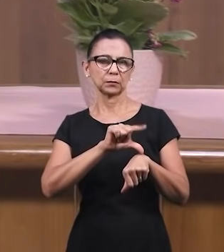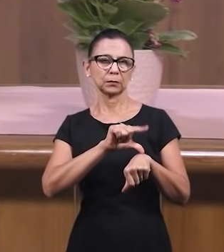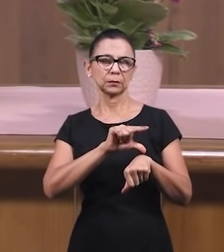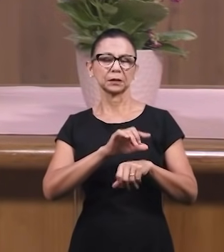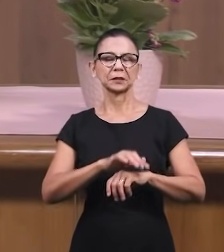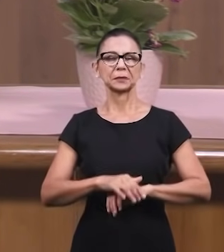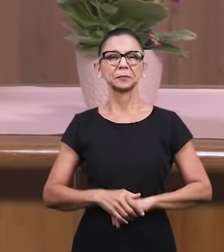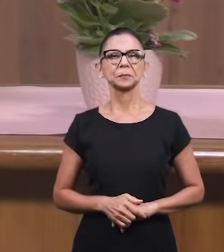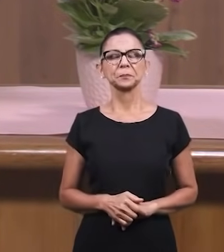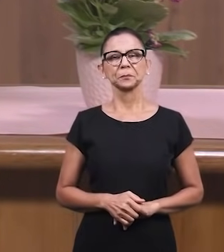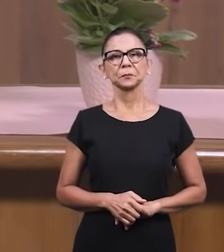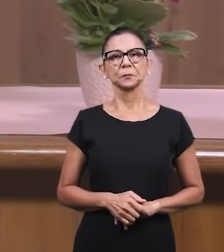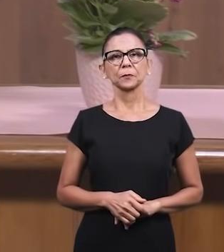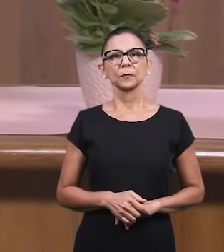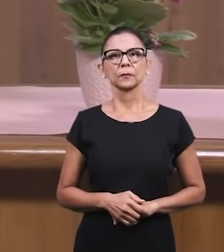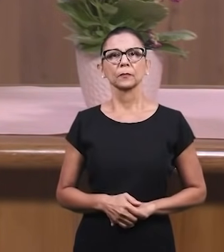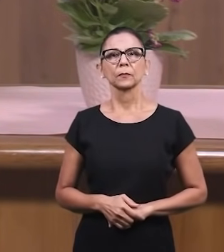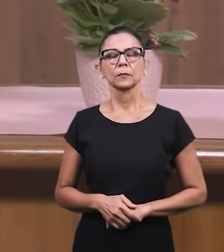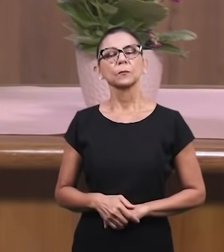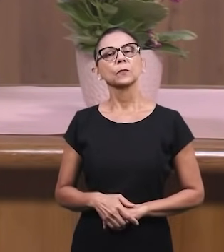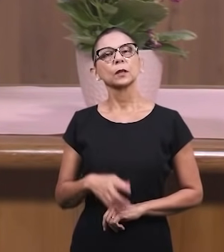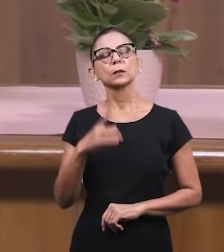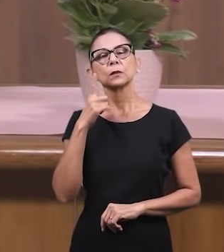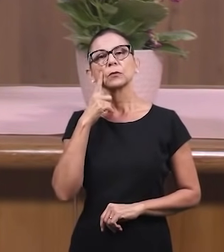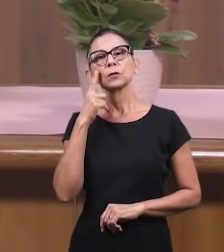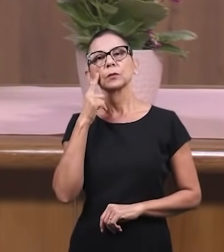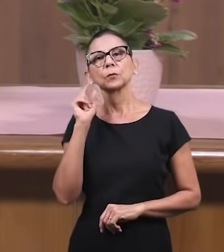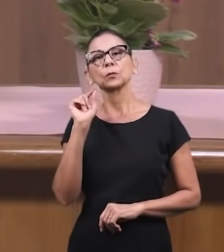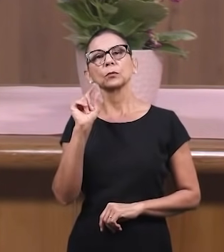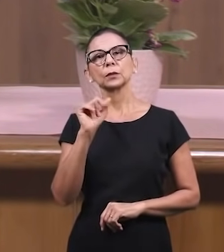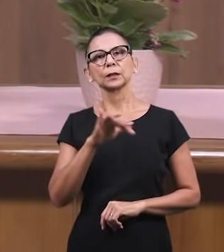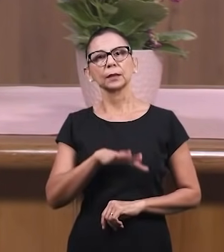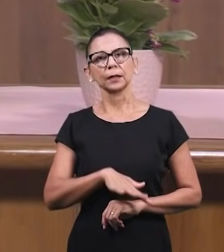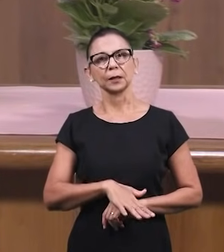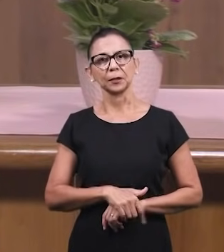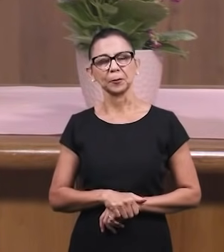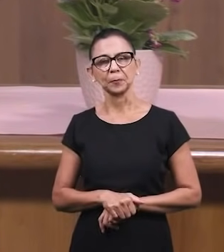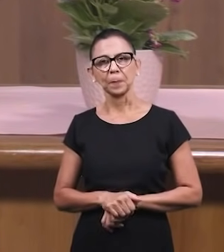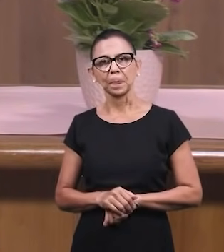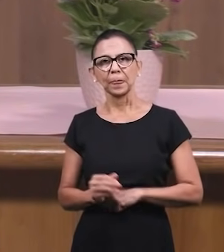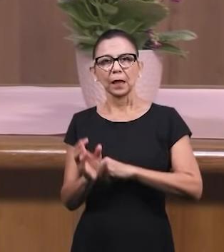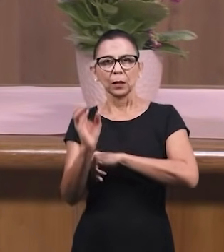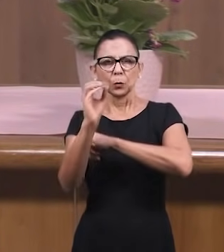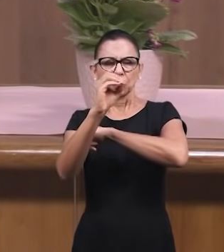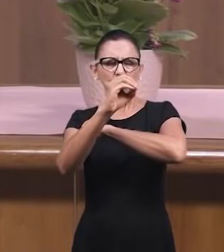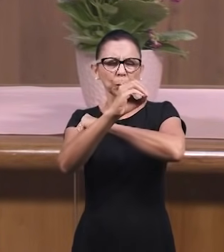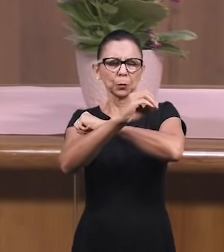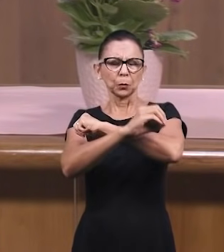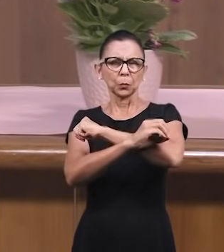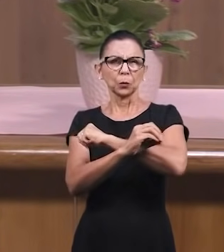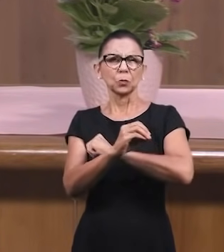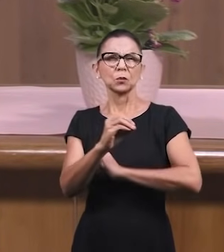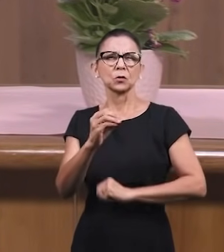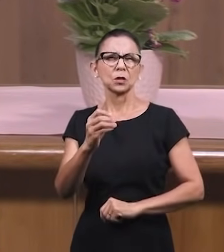dali nós vamos ver que houve agora a entrada da primeira vigília da noite, que era de